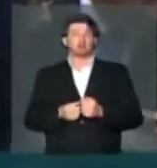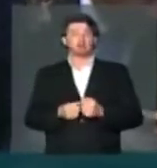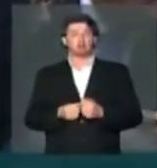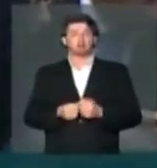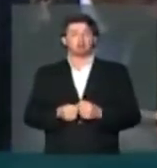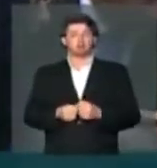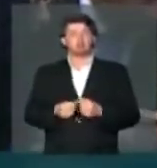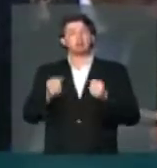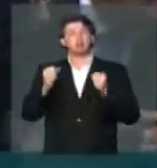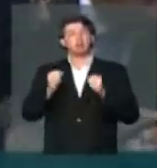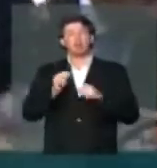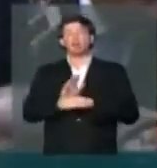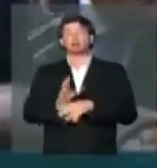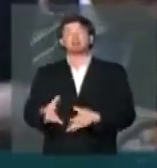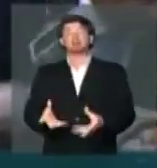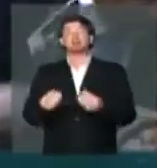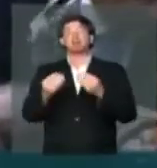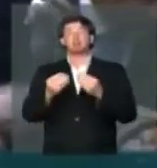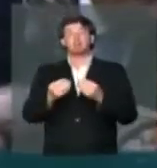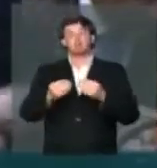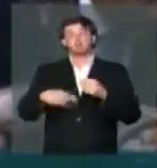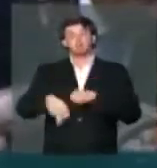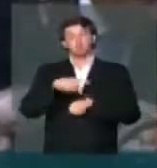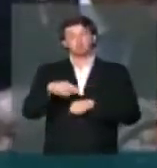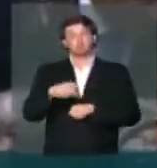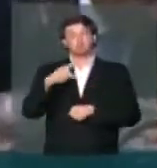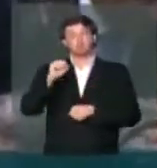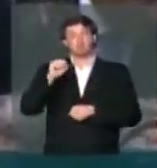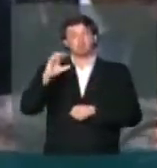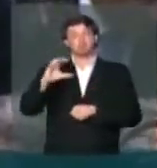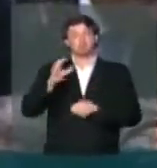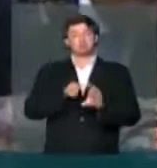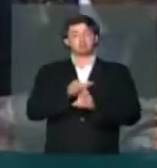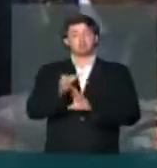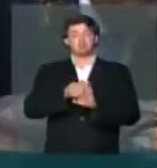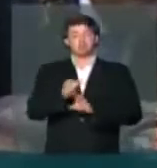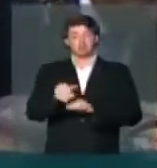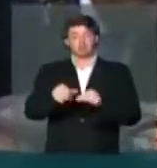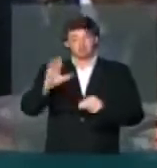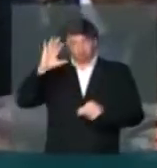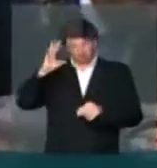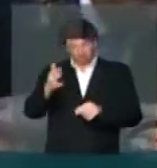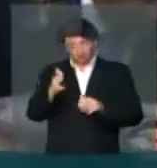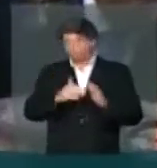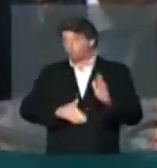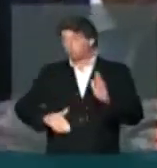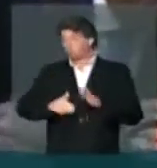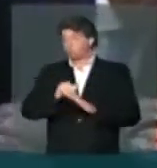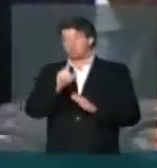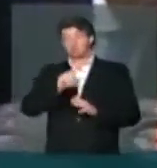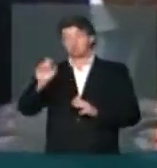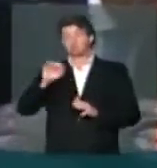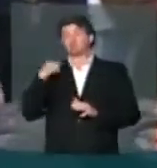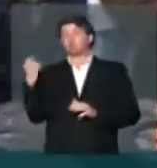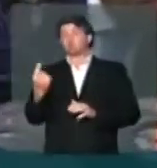ainda contribuir muito com a nação. O PSC, senhor presidente, encaminha, e essa decisão unânime de